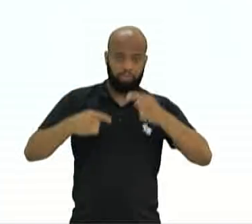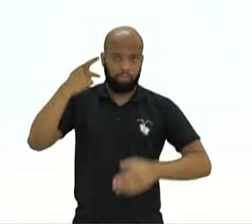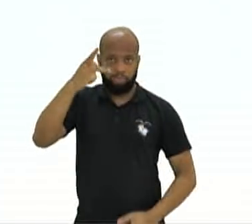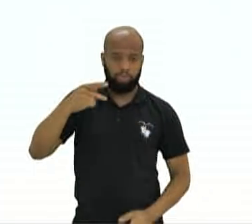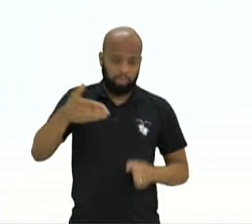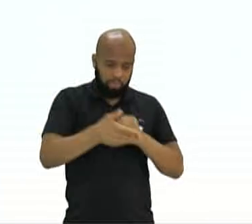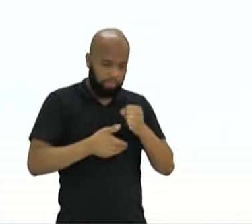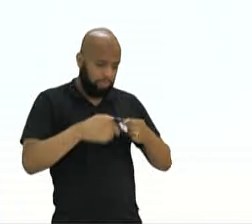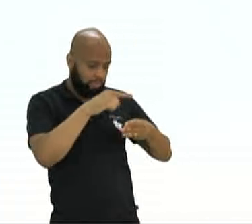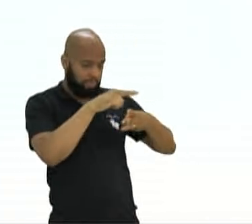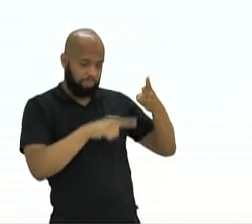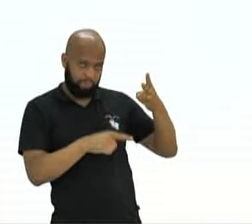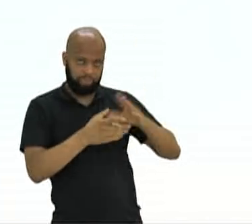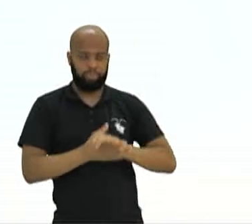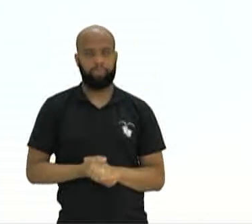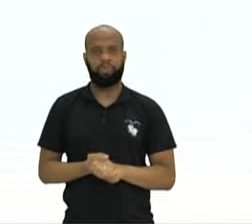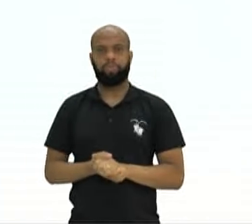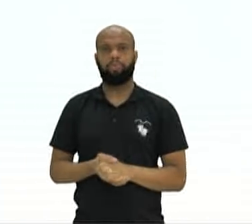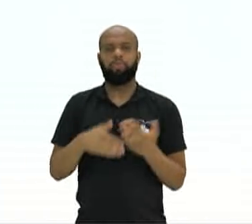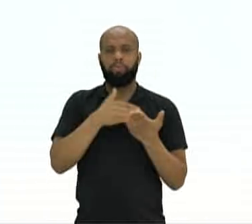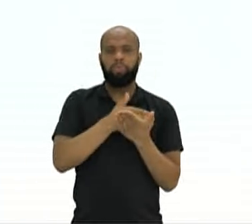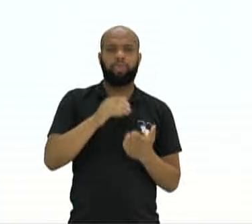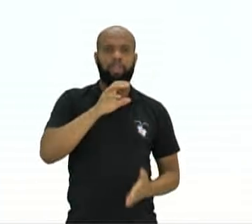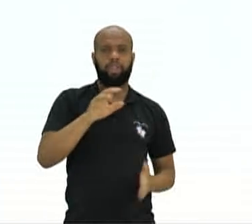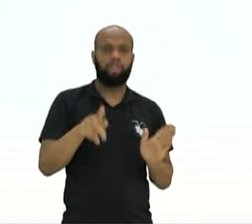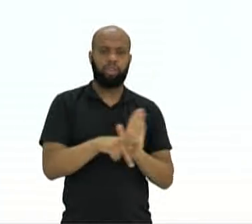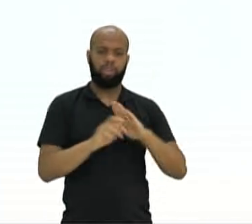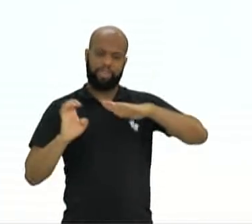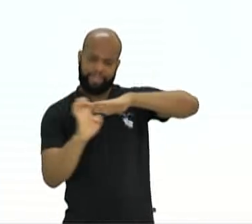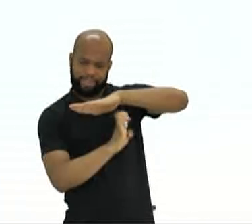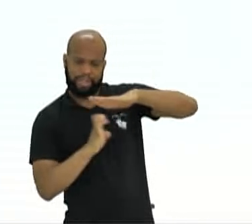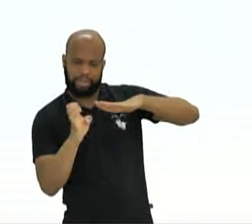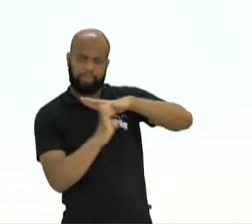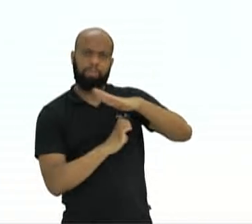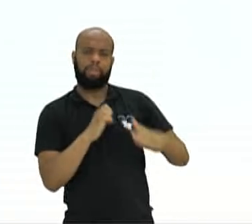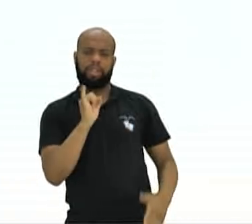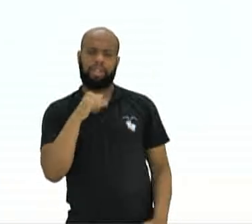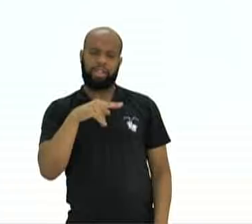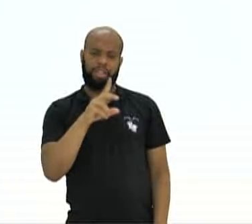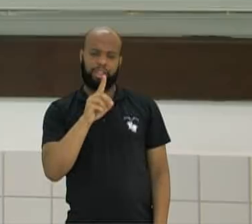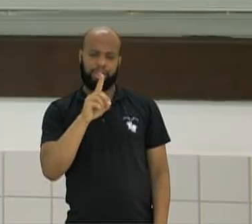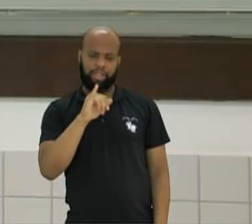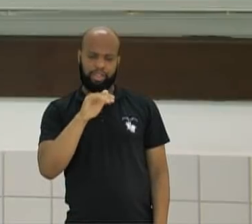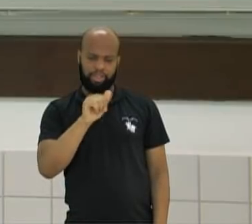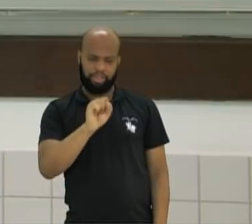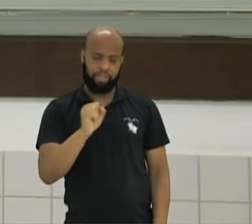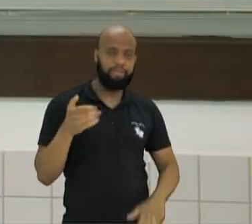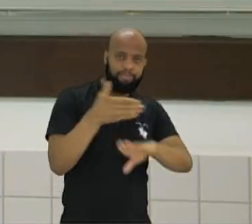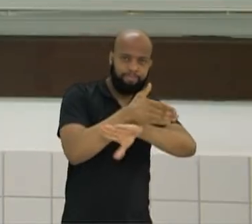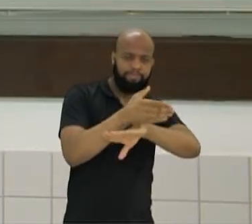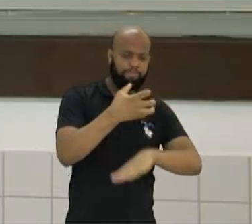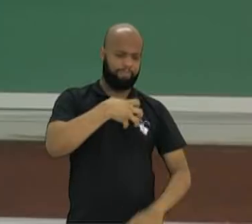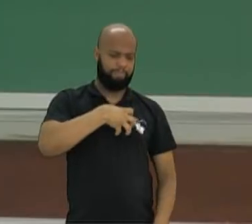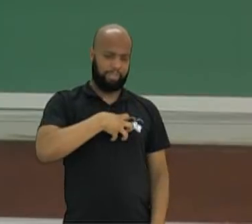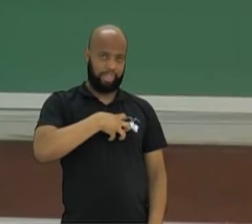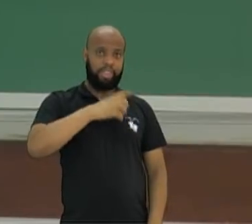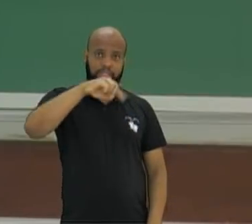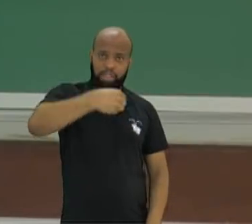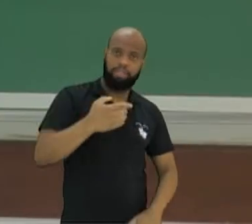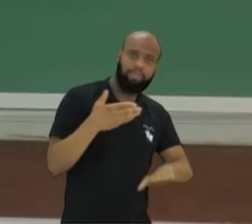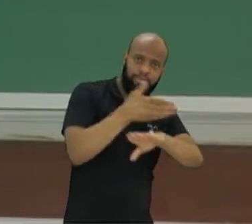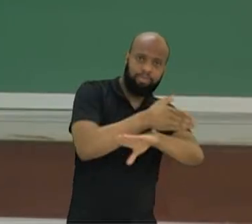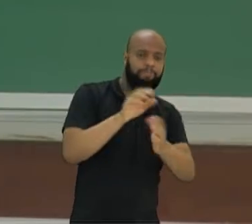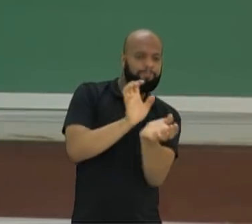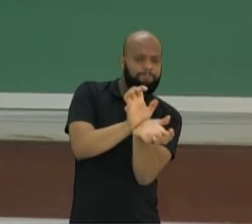baseada em 3 pontos. Então vamos pensar assim, a Companhia das Índias veio aqui e invadiu a Bahia. Depois tem a invasão